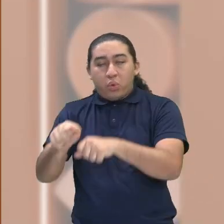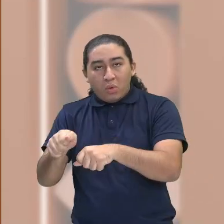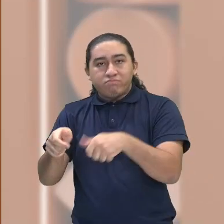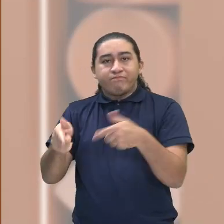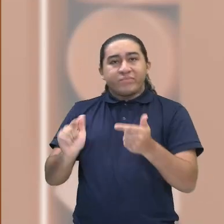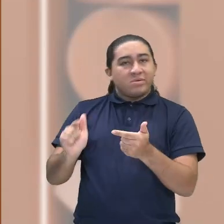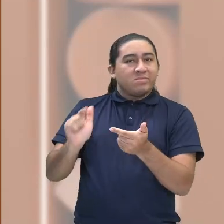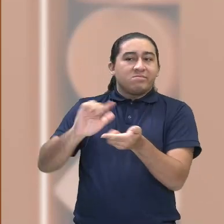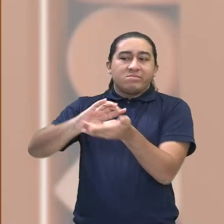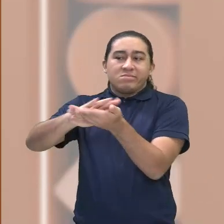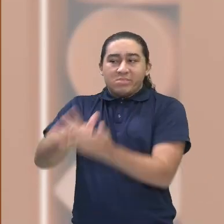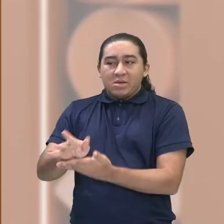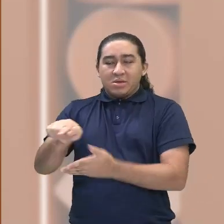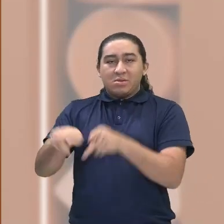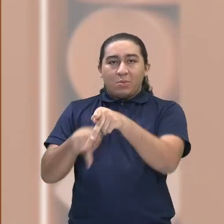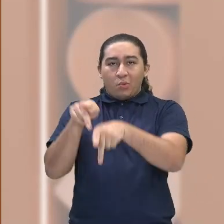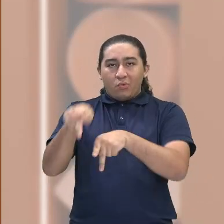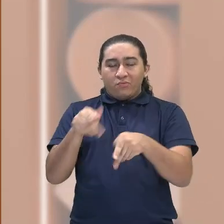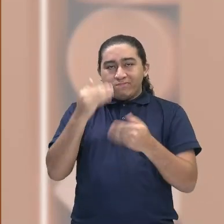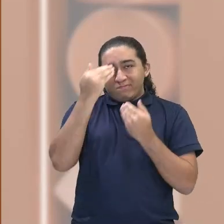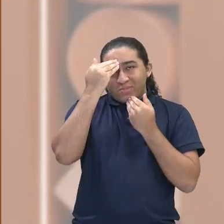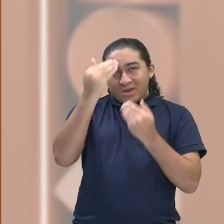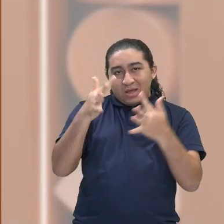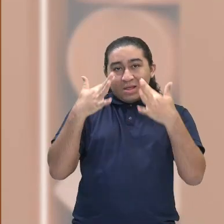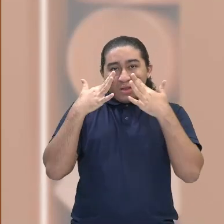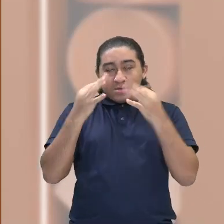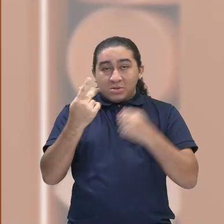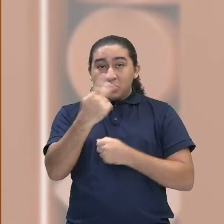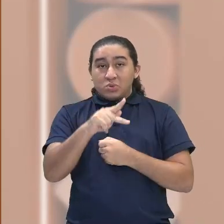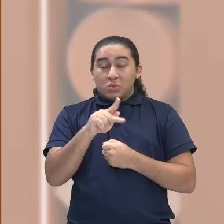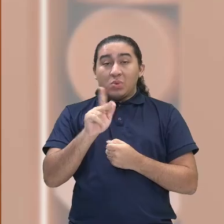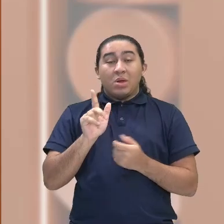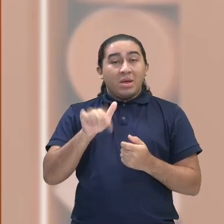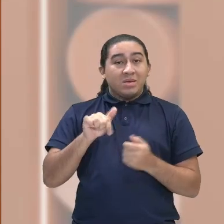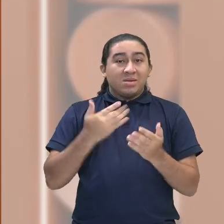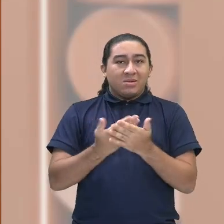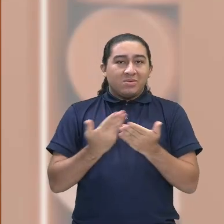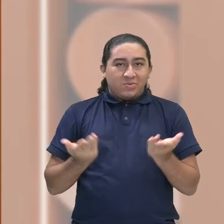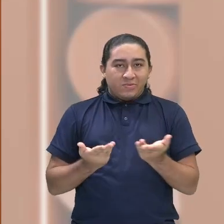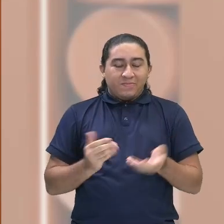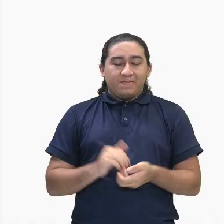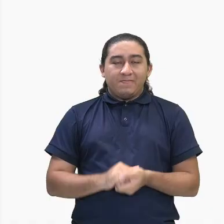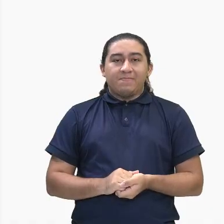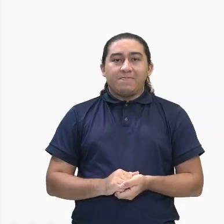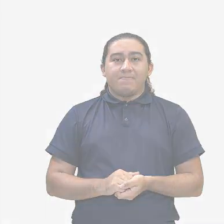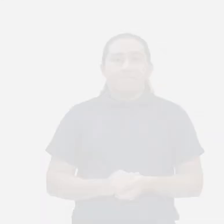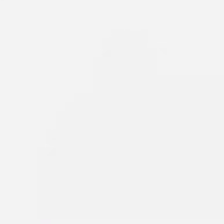Ok, queridos? Muito obrigado a todos vocês pela atenção e essa foi a nossa aula de hoje.